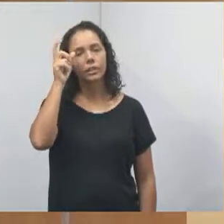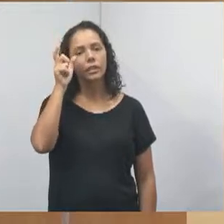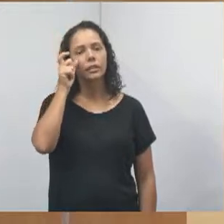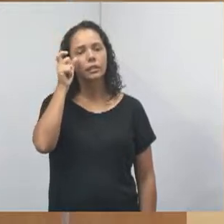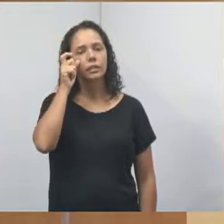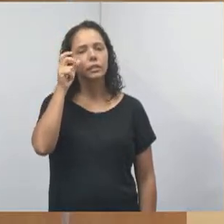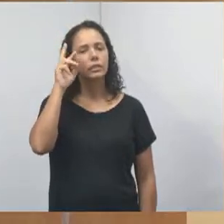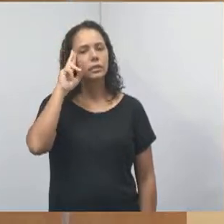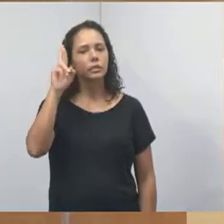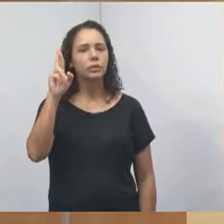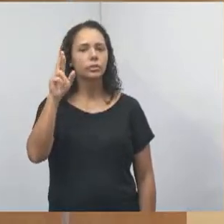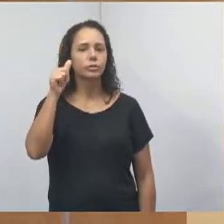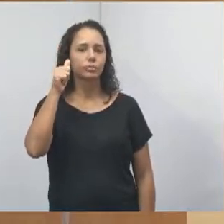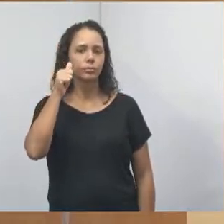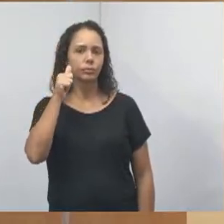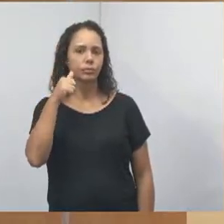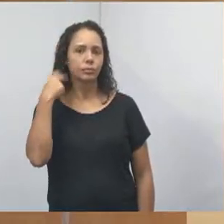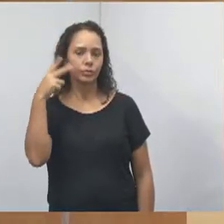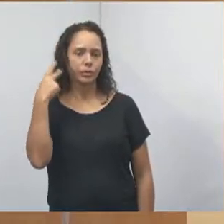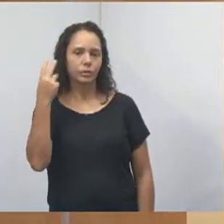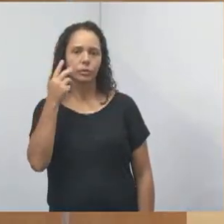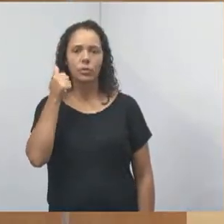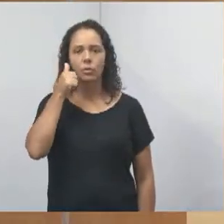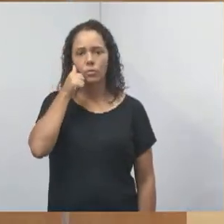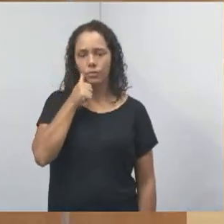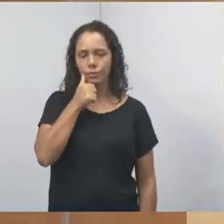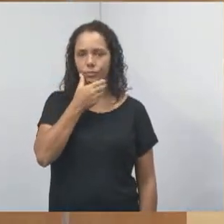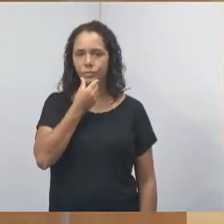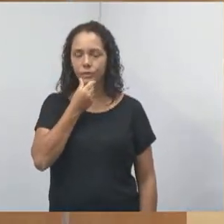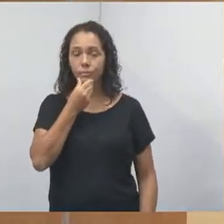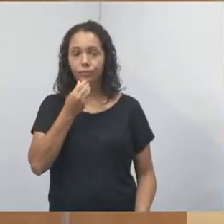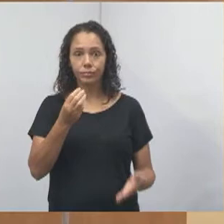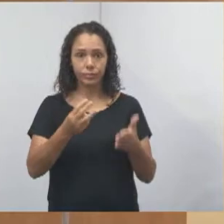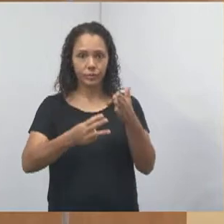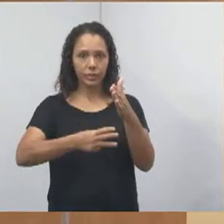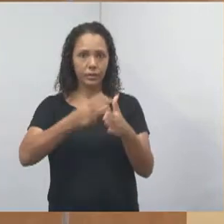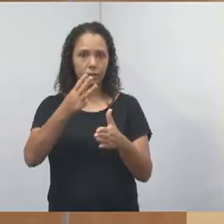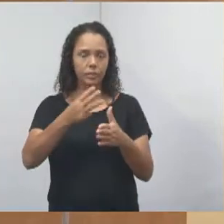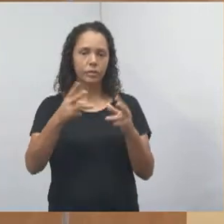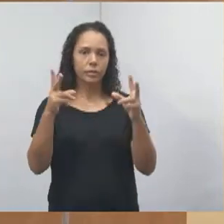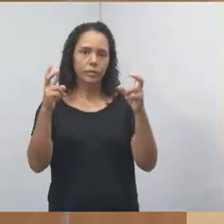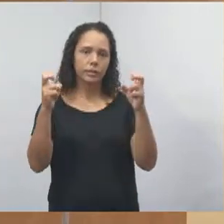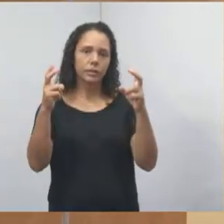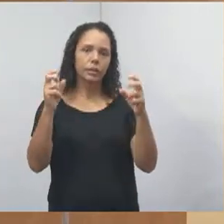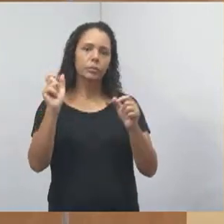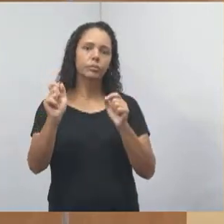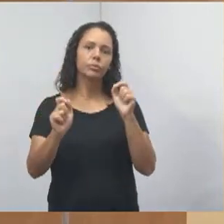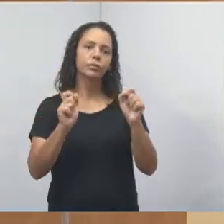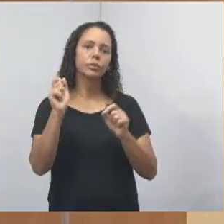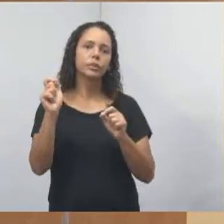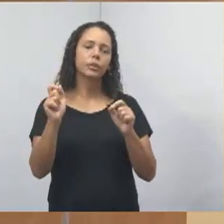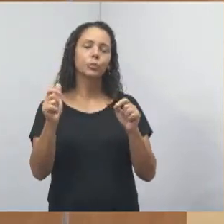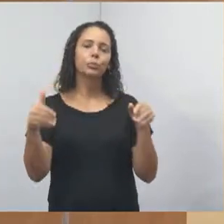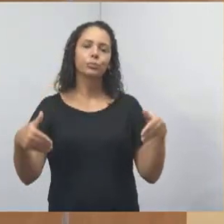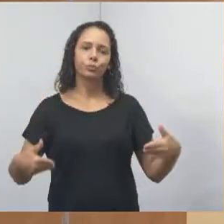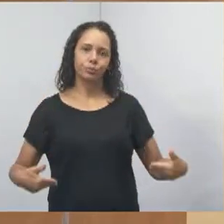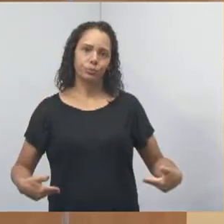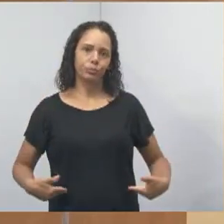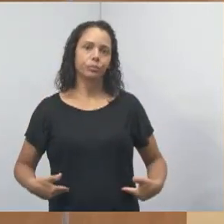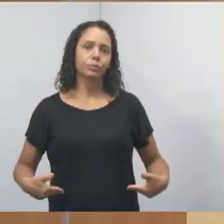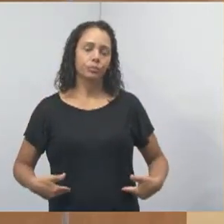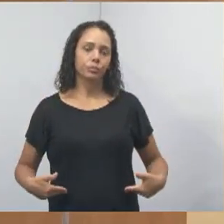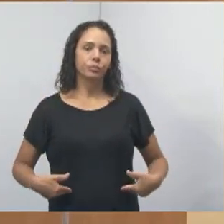destacar que é a terceira vez que o tema da fome é abordado pela campanha da Fraternidade.